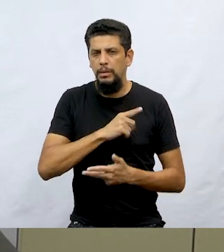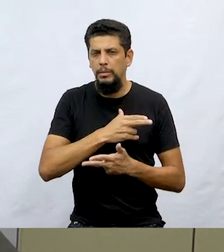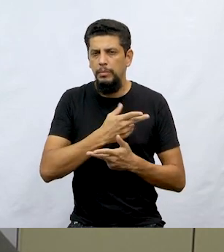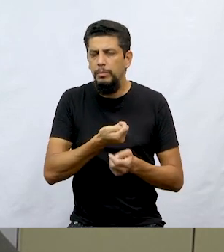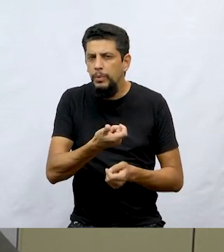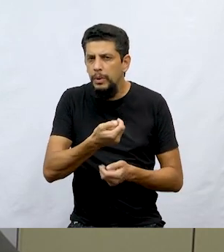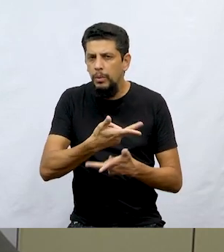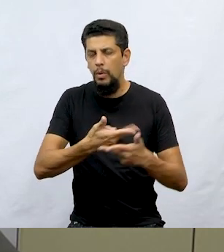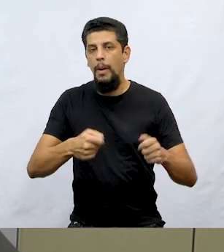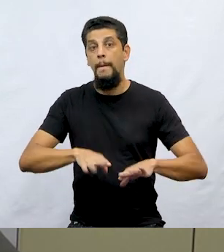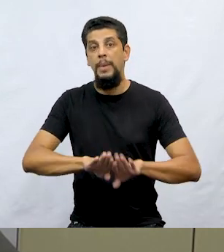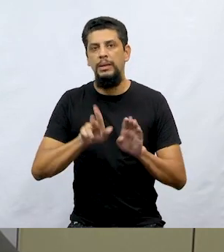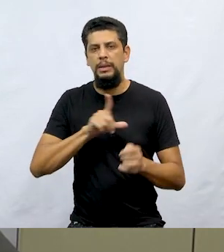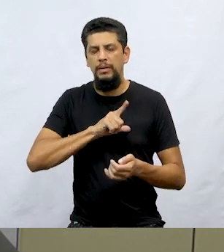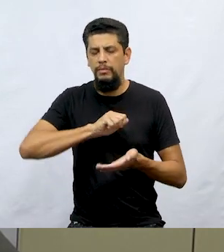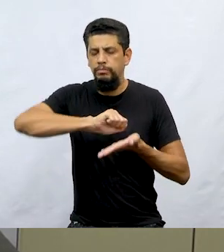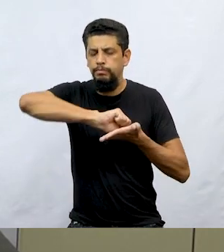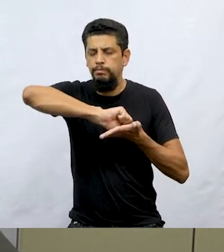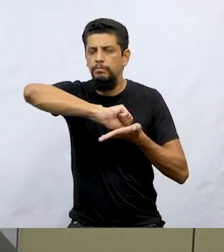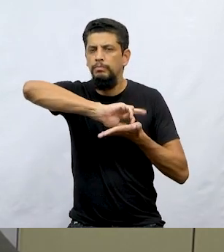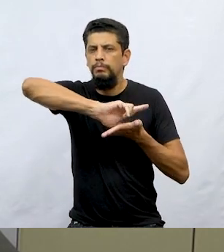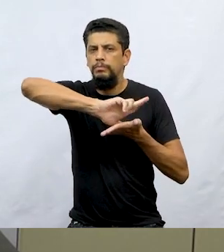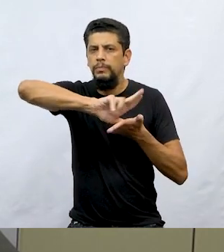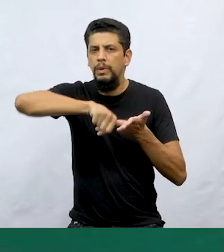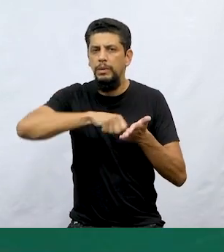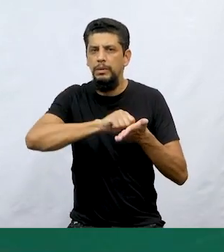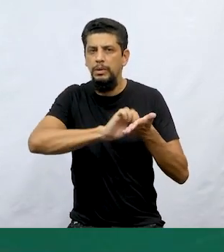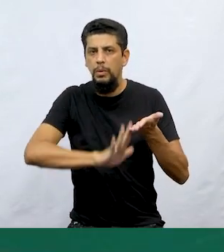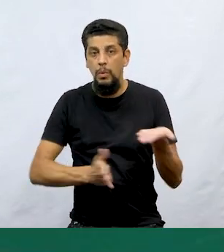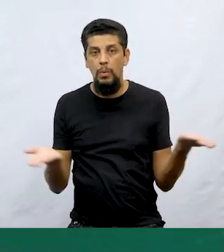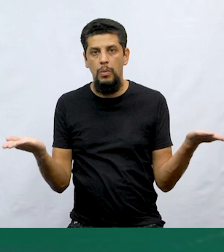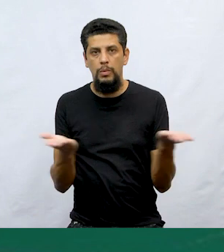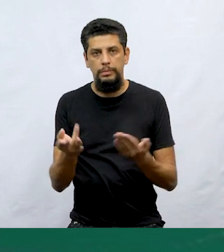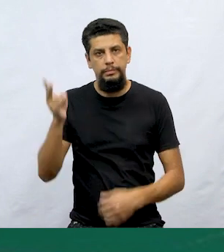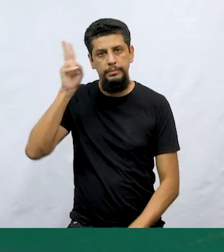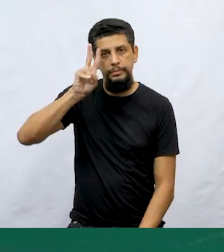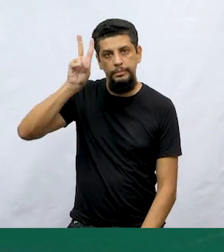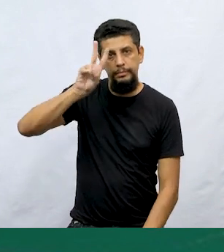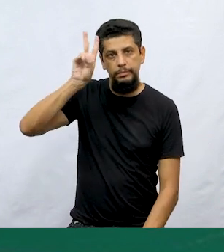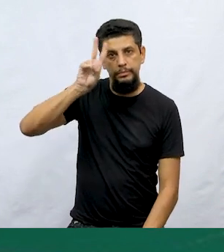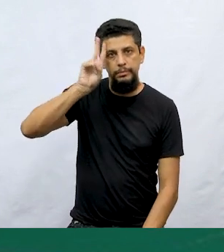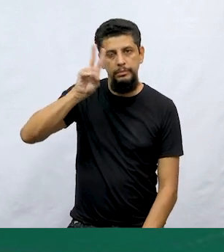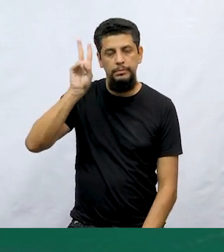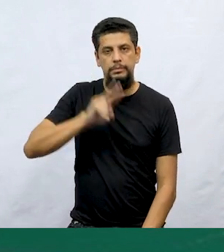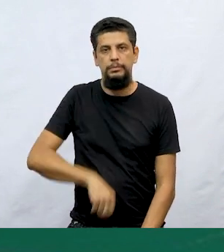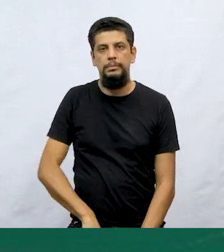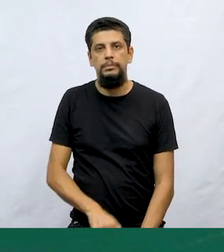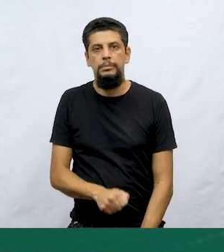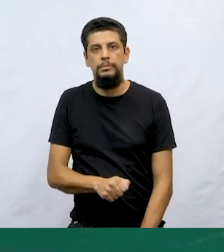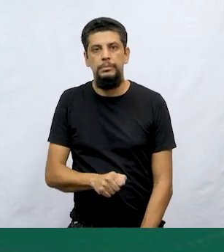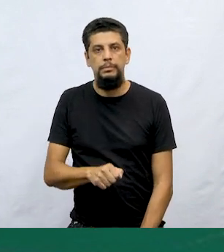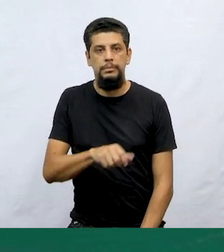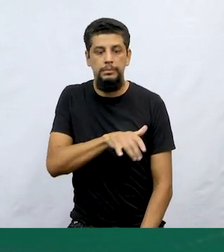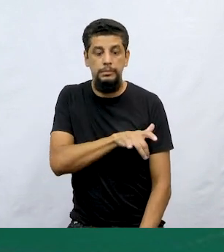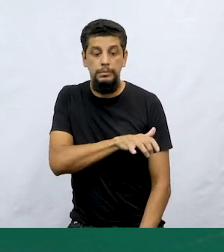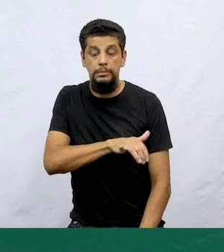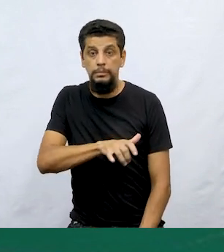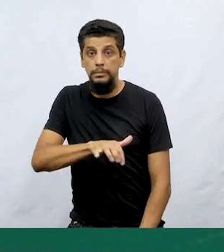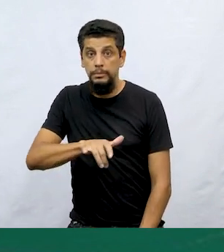vai ter bastante trabalho, professora. Isso mesmo. Então, hoje nós vamos relembrar o